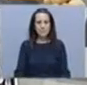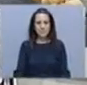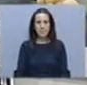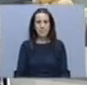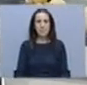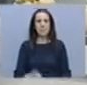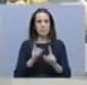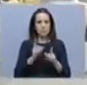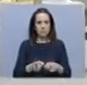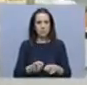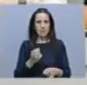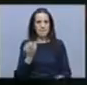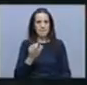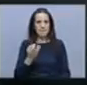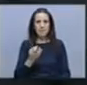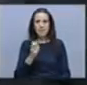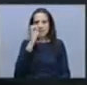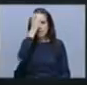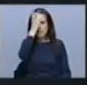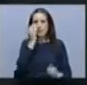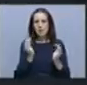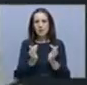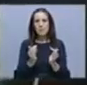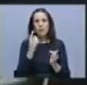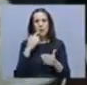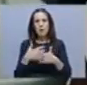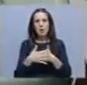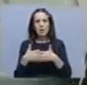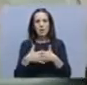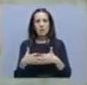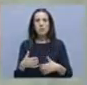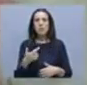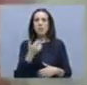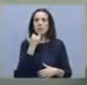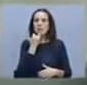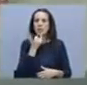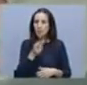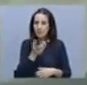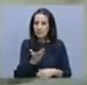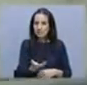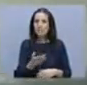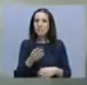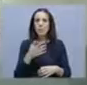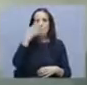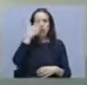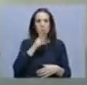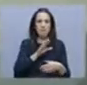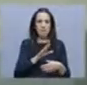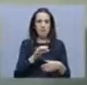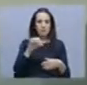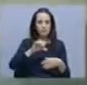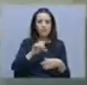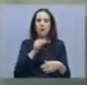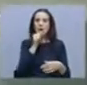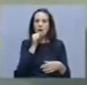aqui o cabrito, espremei aqui alguma laranja. Ora, eu faço assim, mas deixo de um dia para o outro. Exatamente. Com água, limão, o